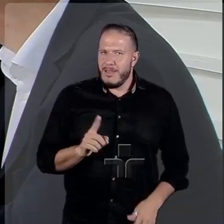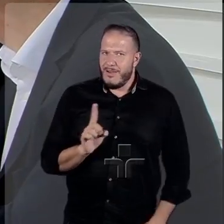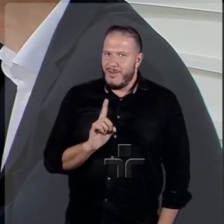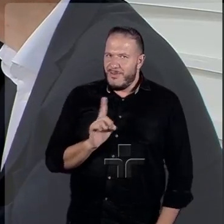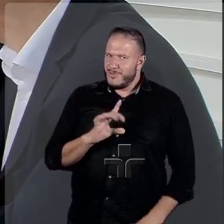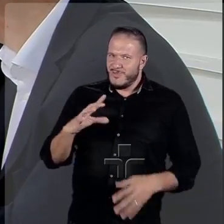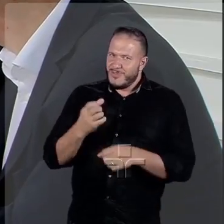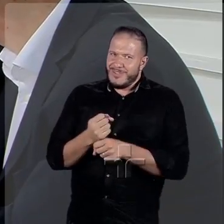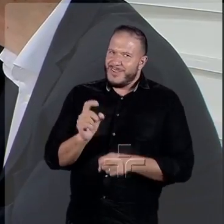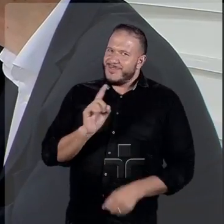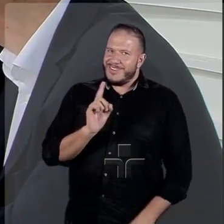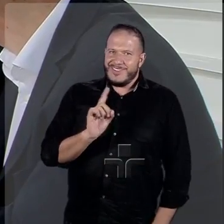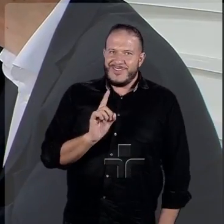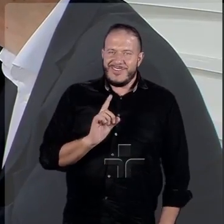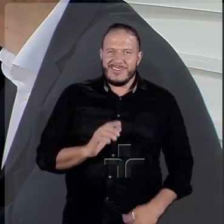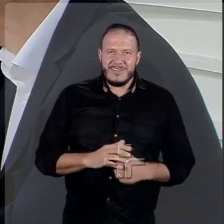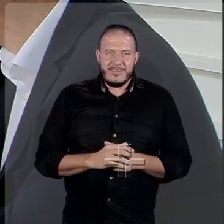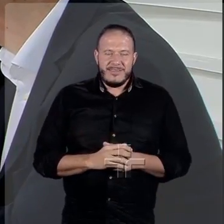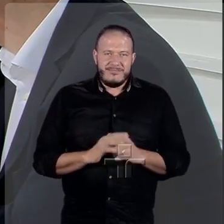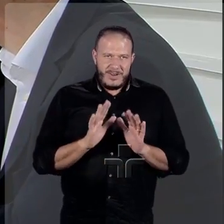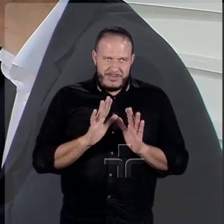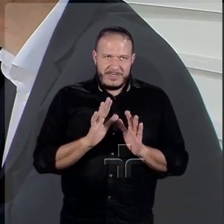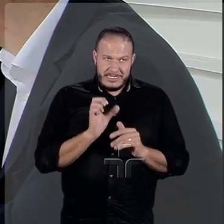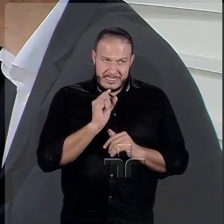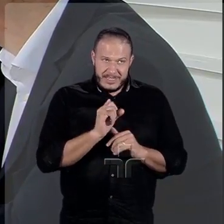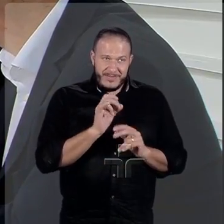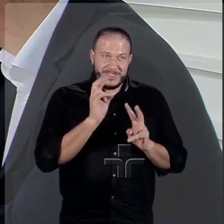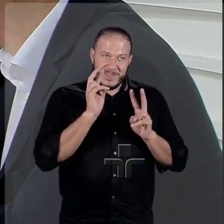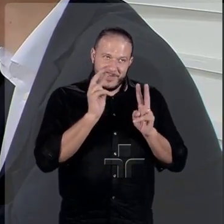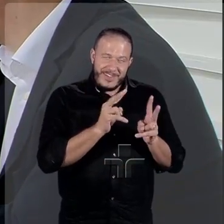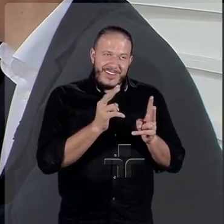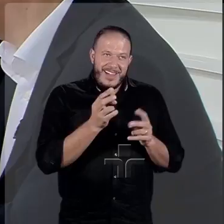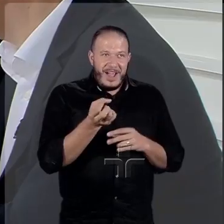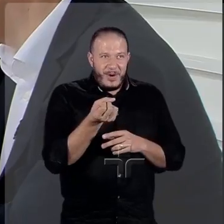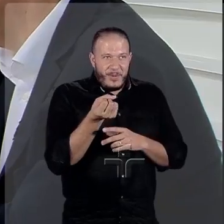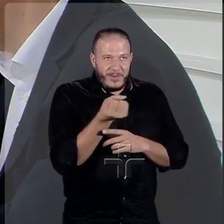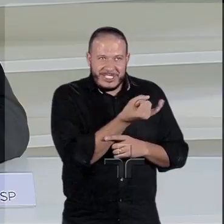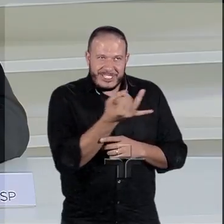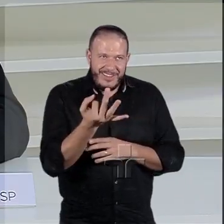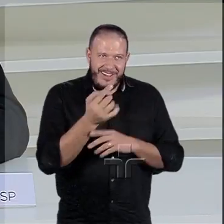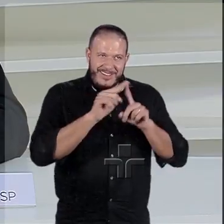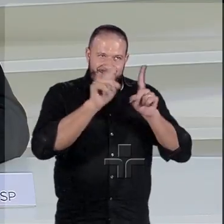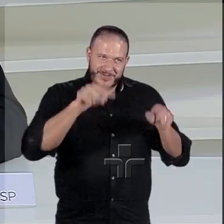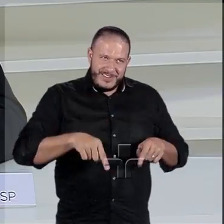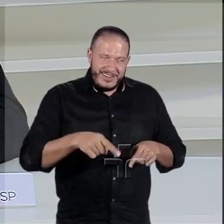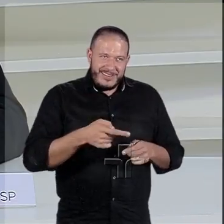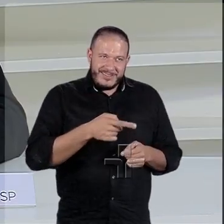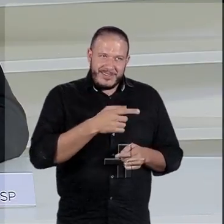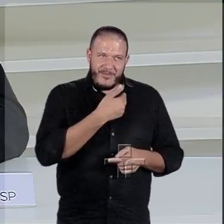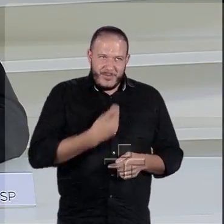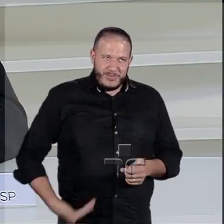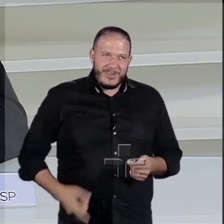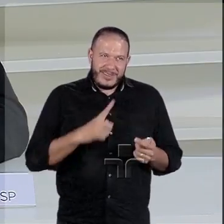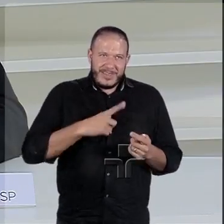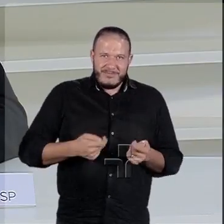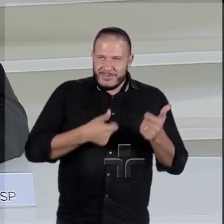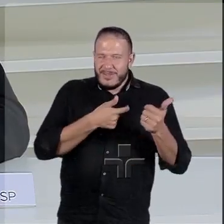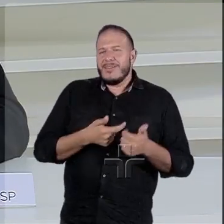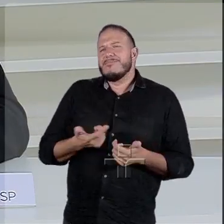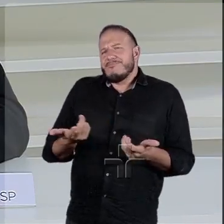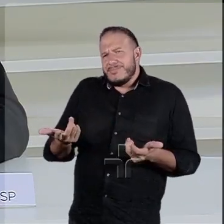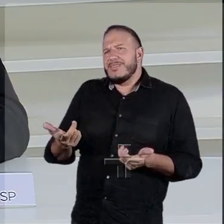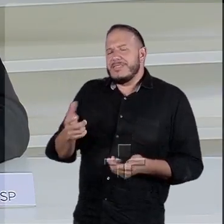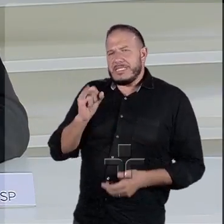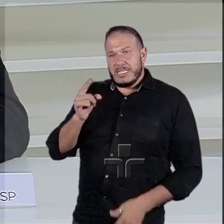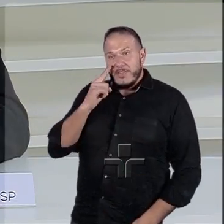Bom, se considerar quantos não, sim. são beneficiados. O rombo per capita, sem dúvida. Em